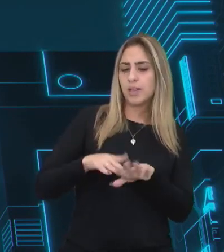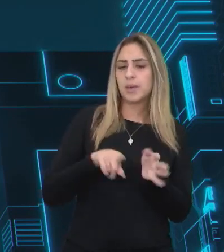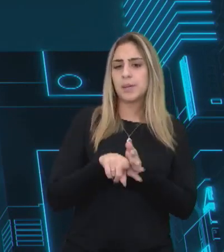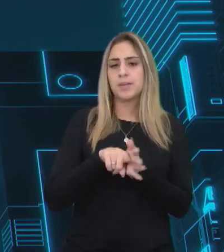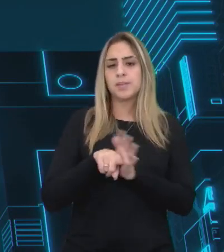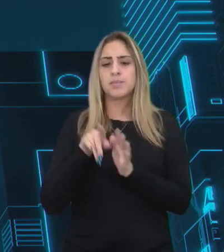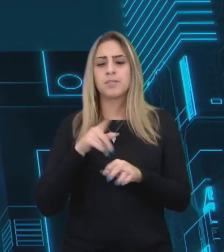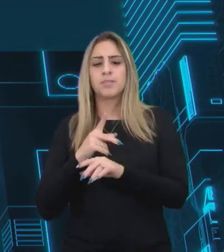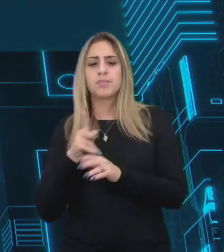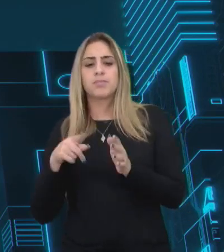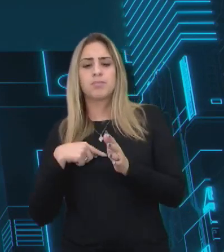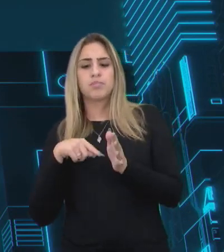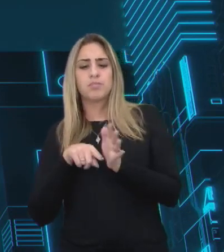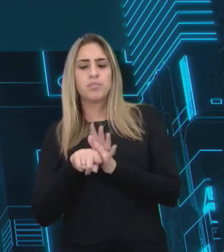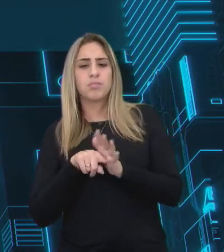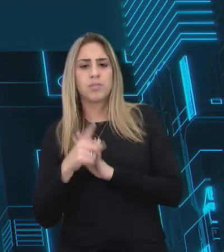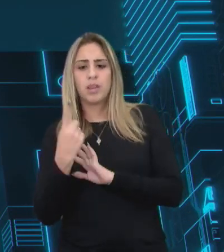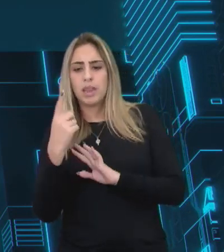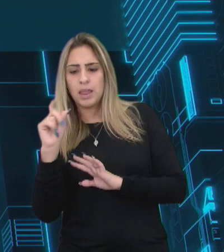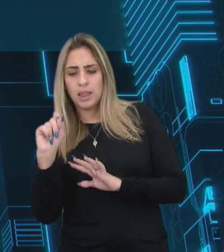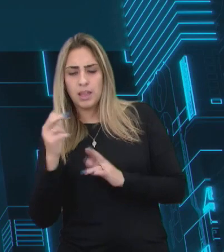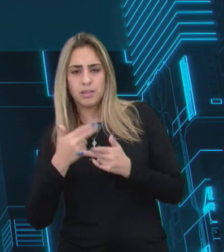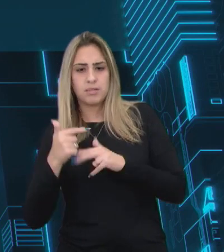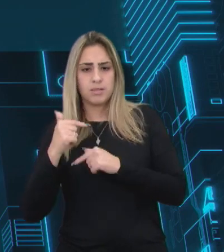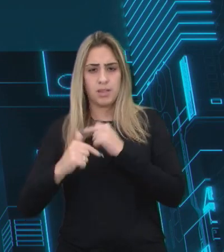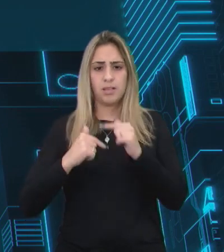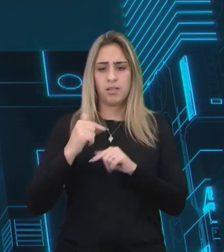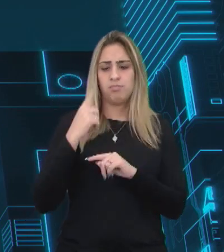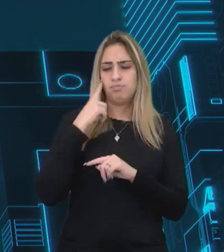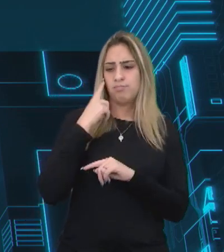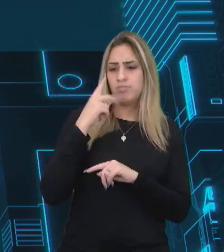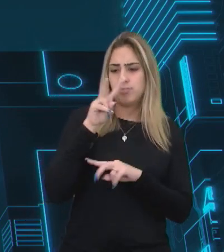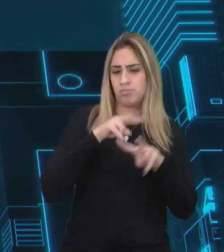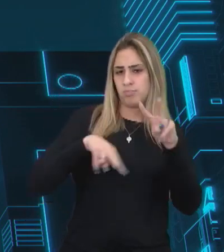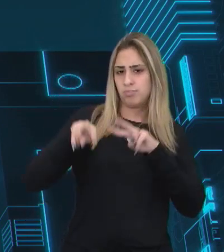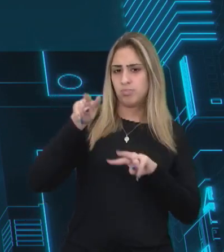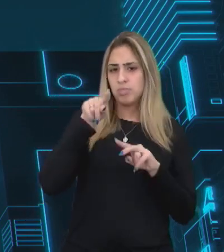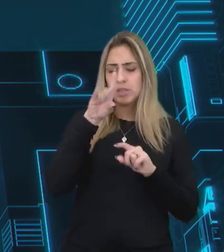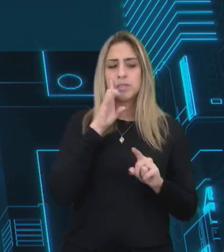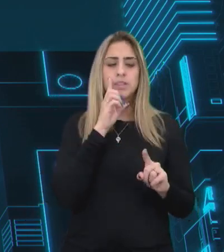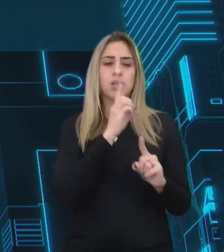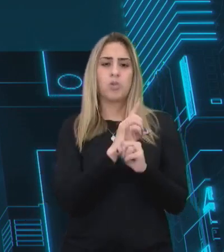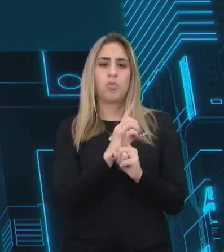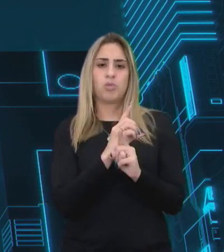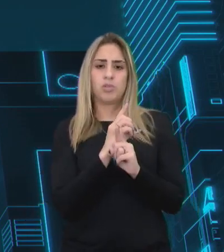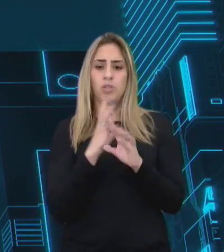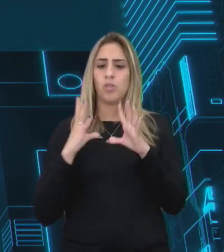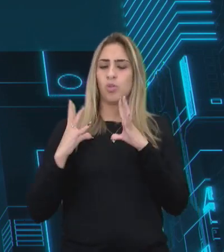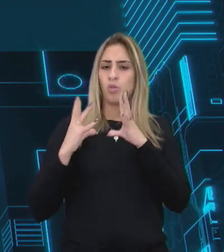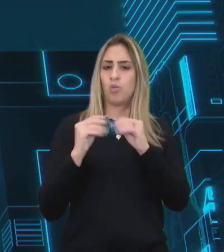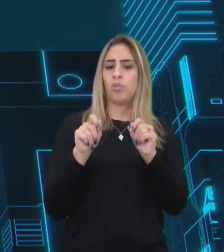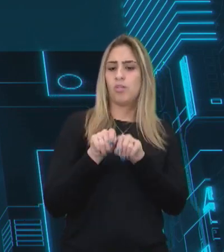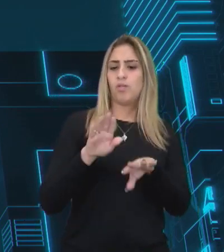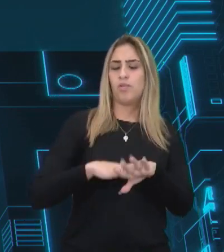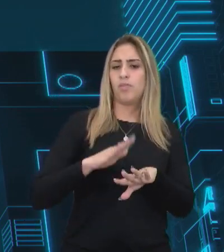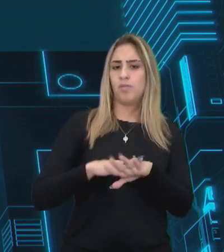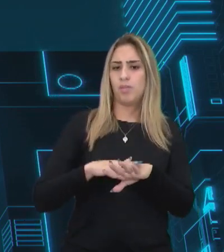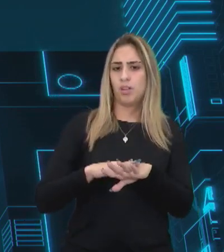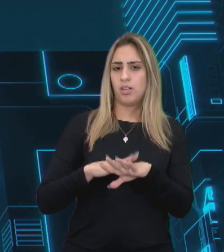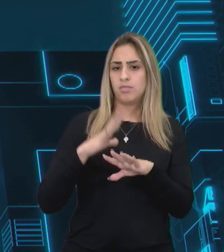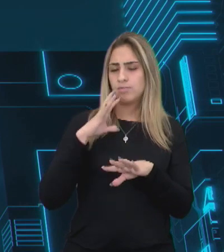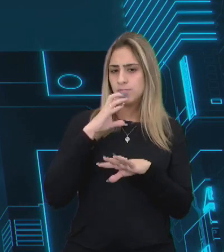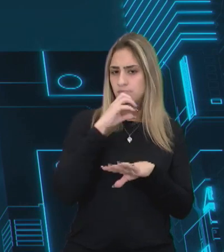aí 10 carreiras promissoras que têm a ver com o audiovisual, para que você se encontre. Tudo aquilo que a gente executa com